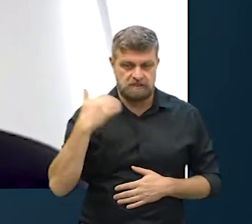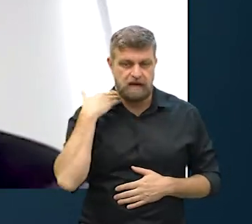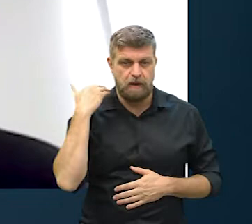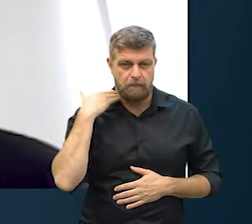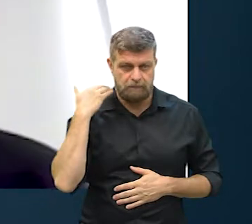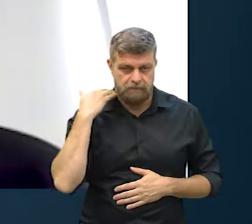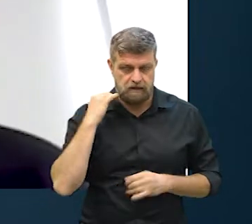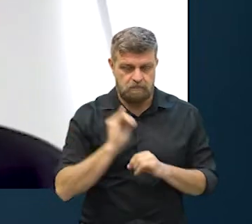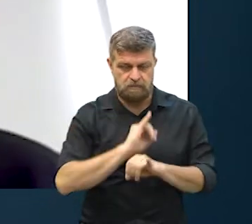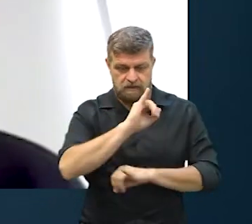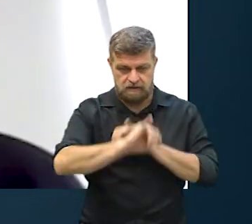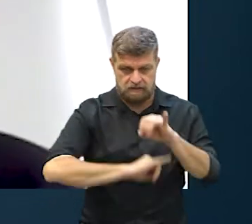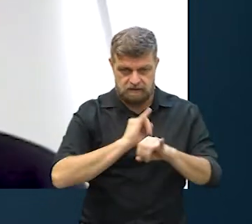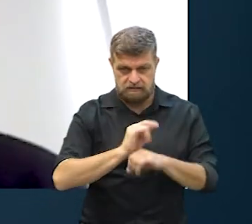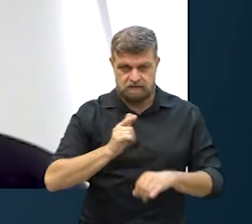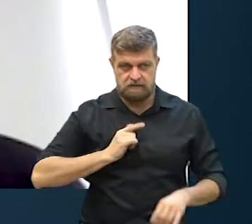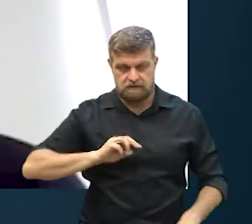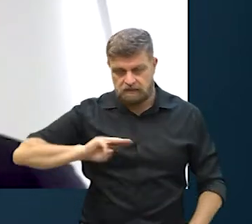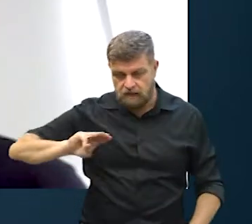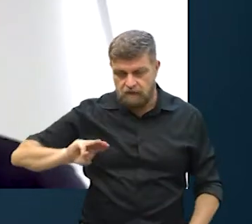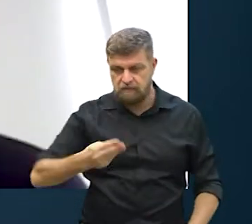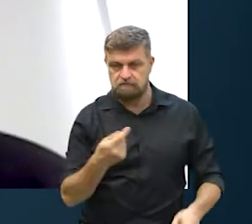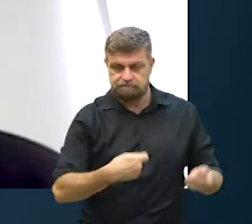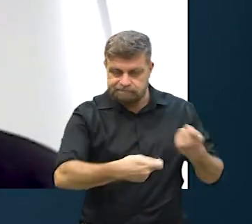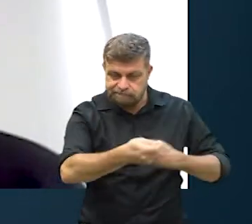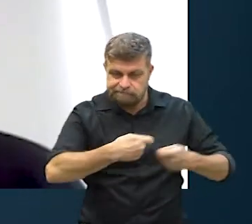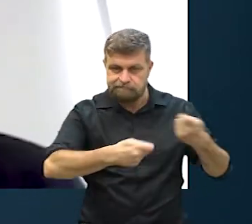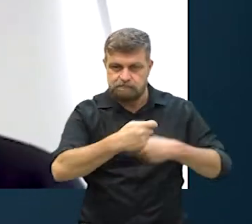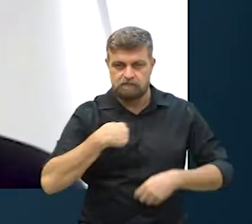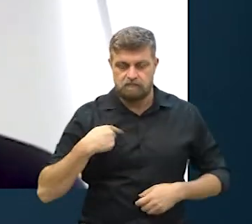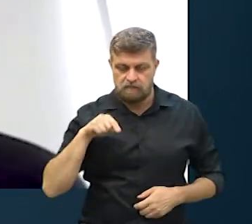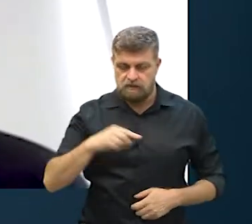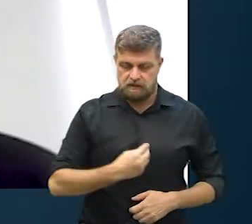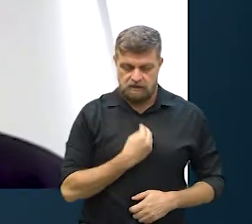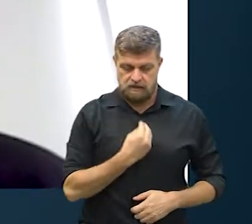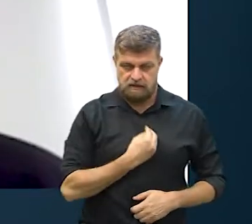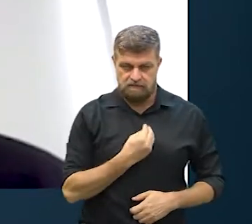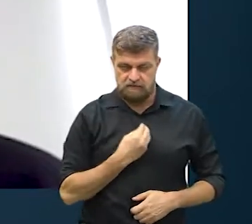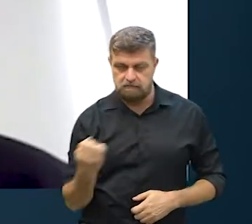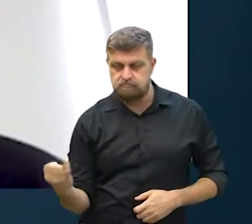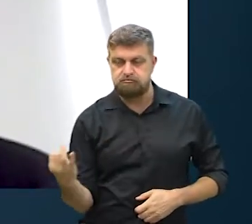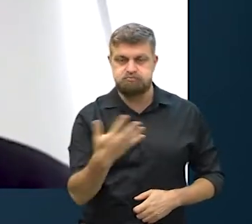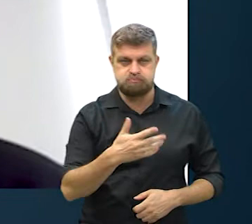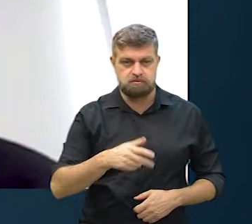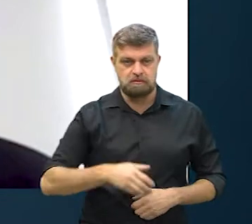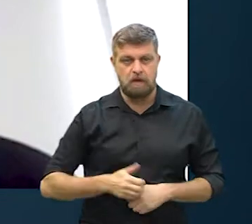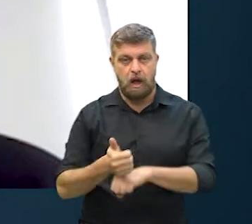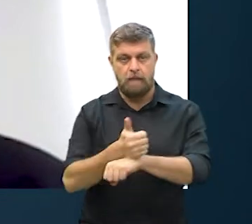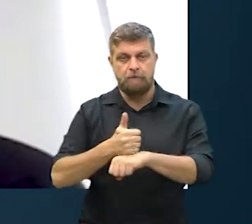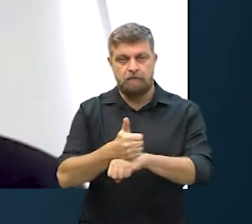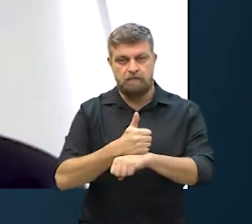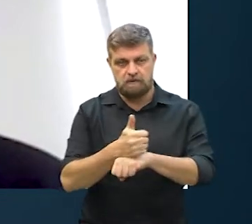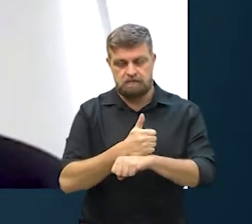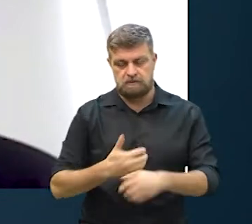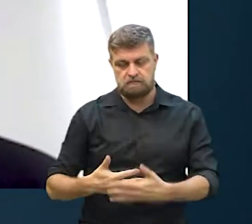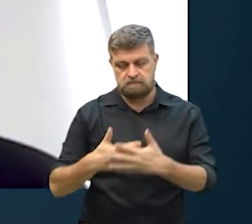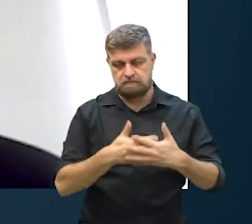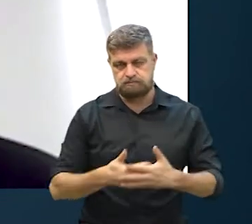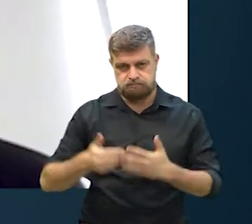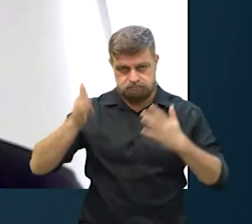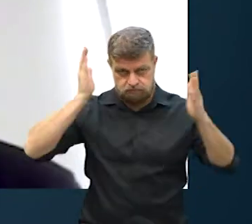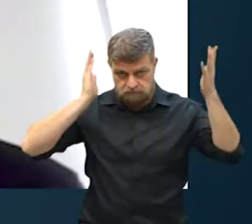e alguns milhões movimentados, graças a Deus, e já estamos impactando na vida de alguns milhares de caminhoneiros